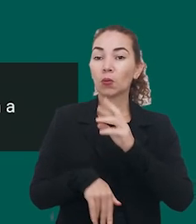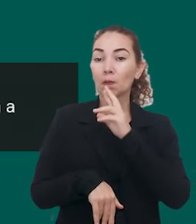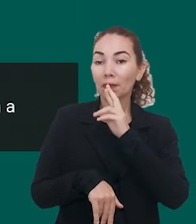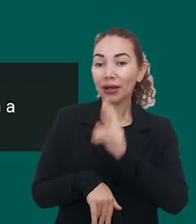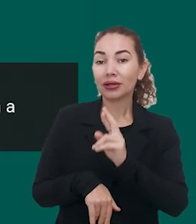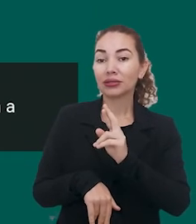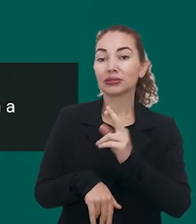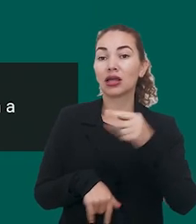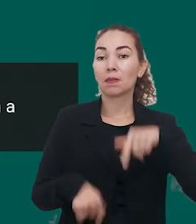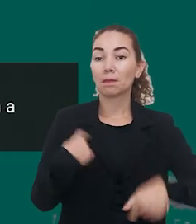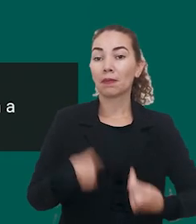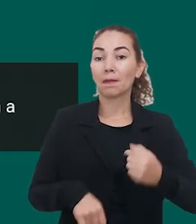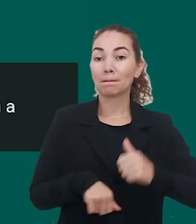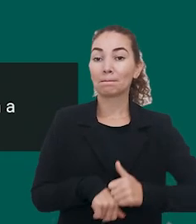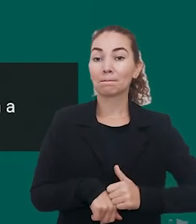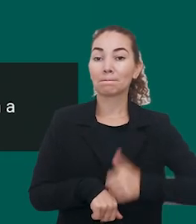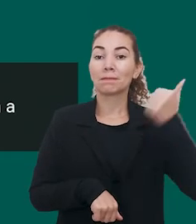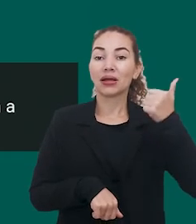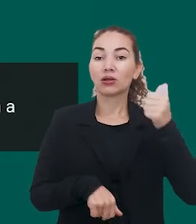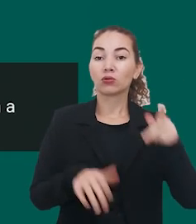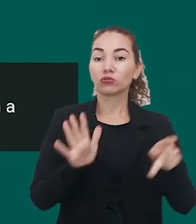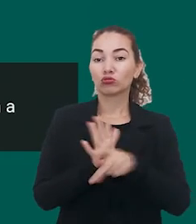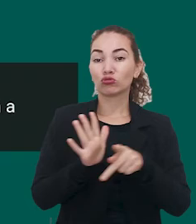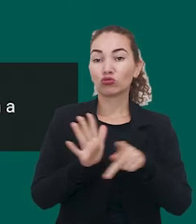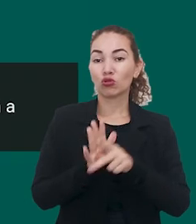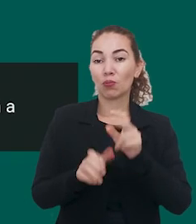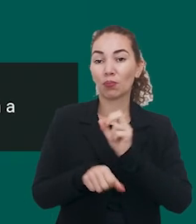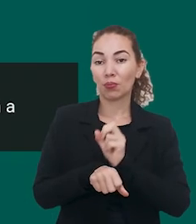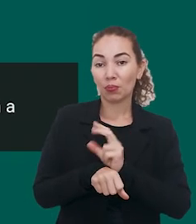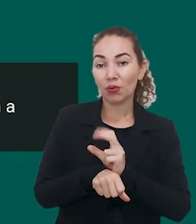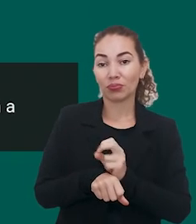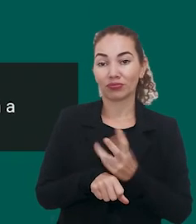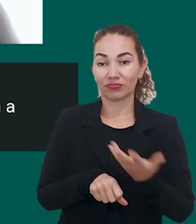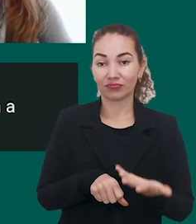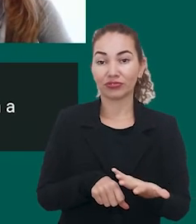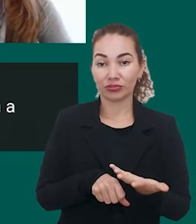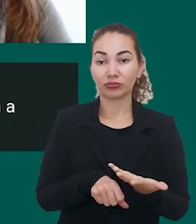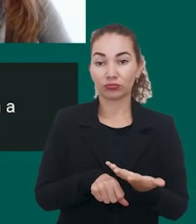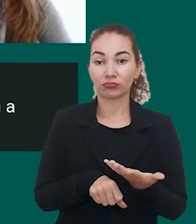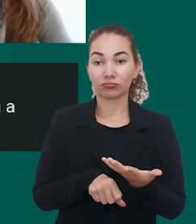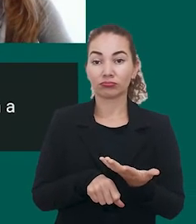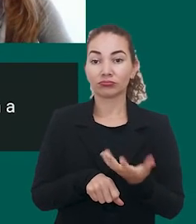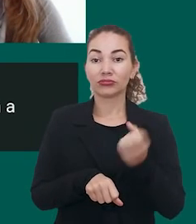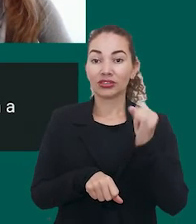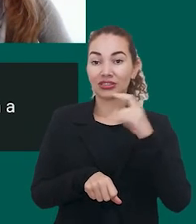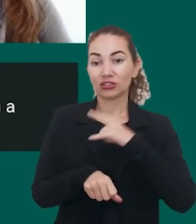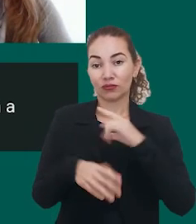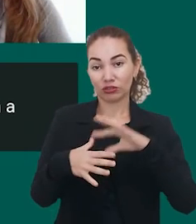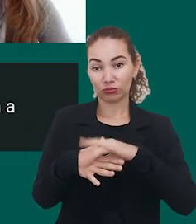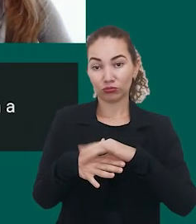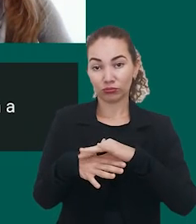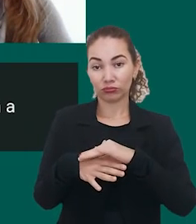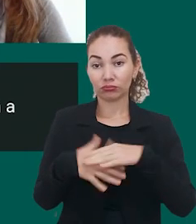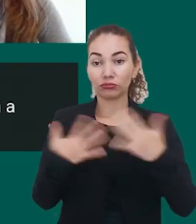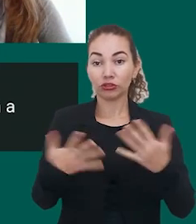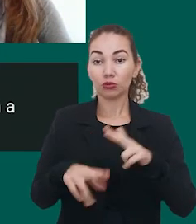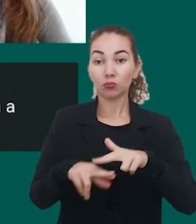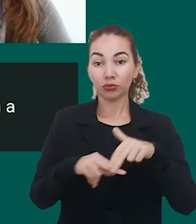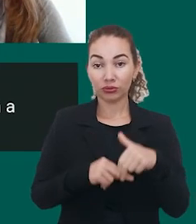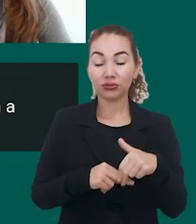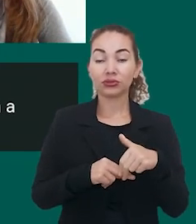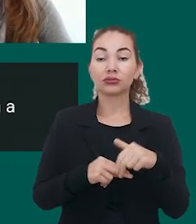imunológica que seja mais eficaz até do que a própria resposta imunológica que o corpo criaria se estivesse doente. Tá? É por